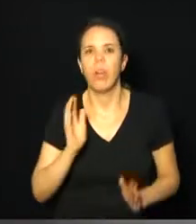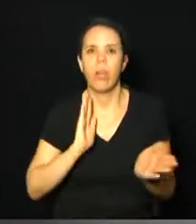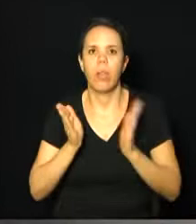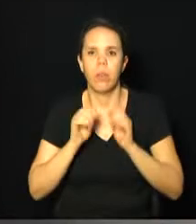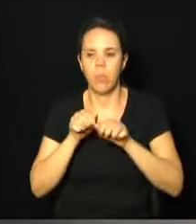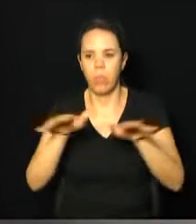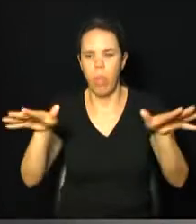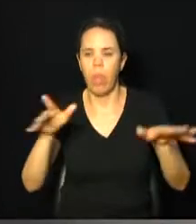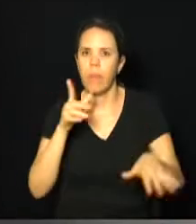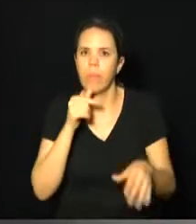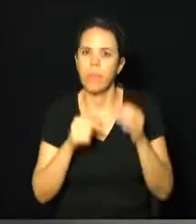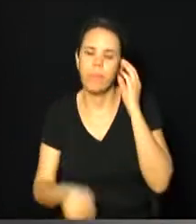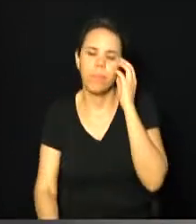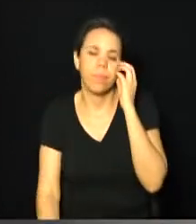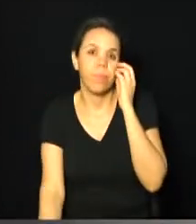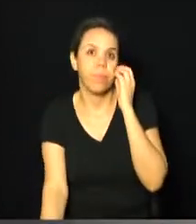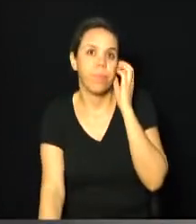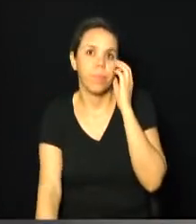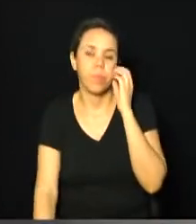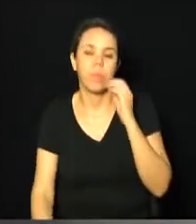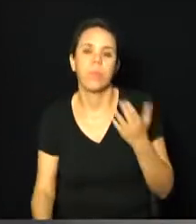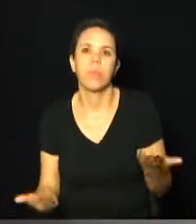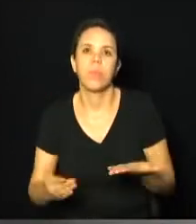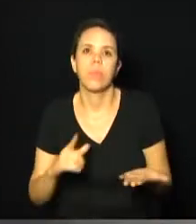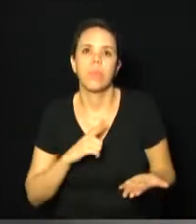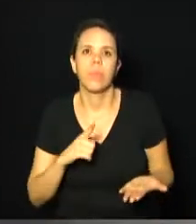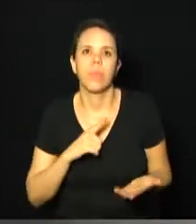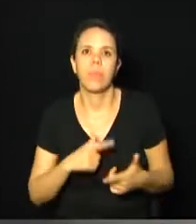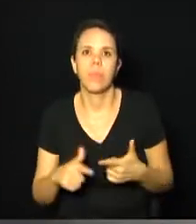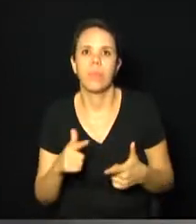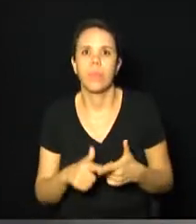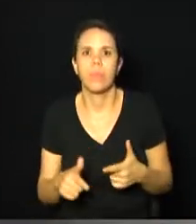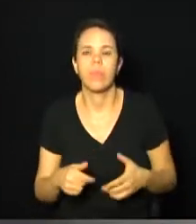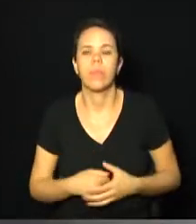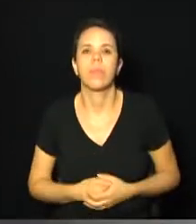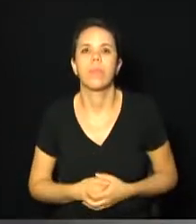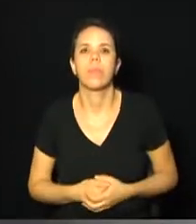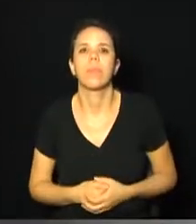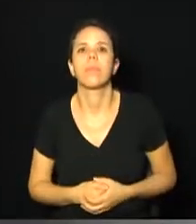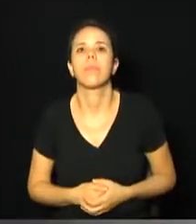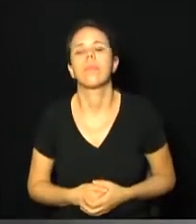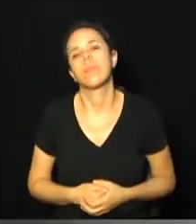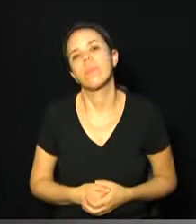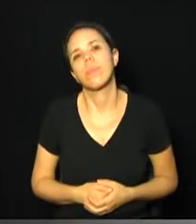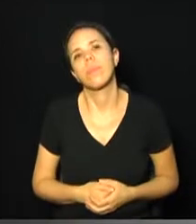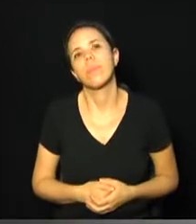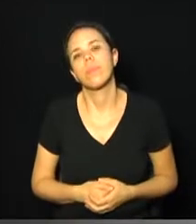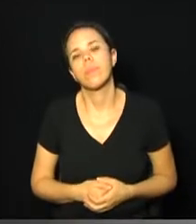a água potável. Agora estamos tendo também um problema muito grande com